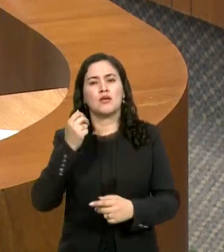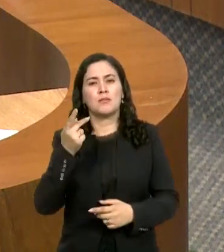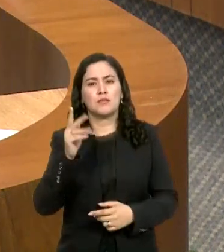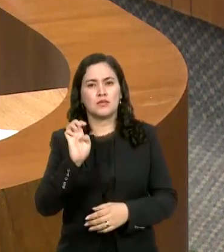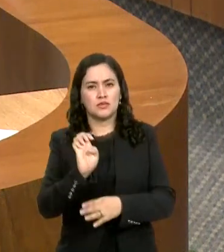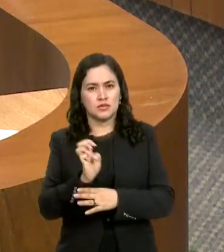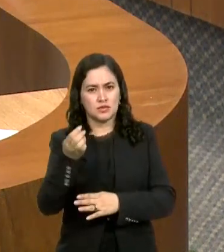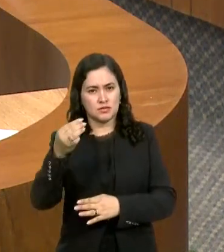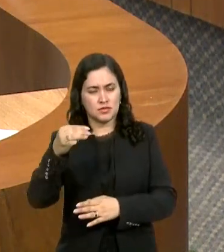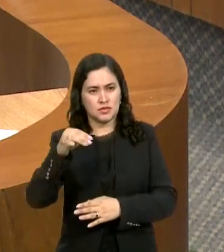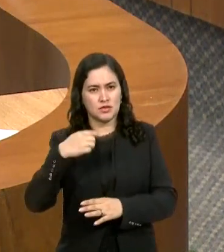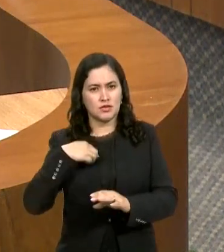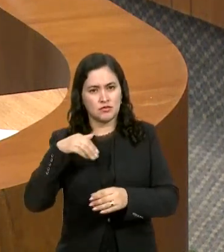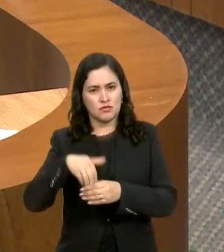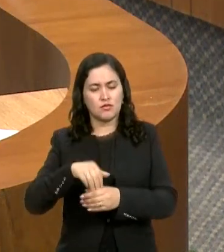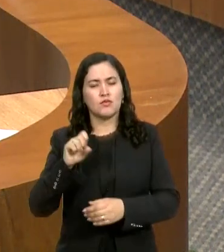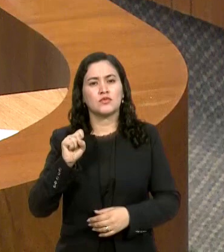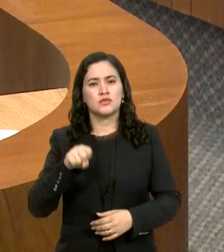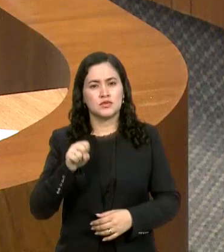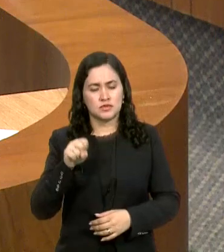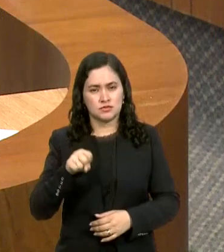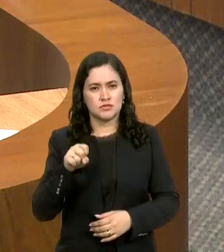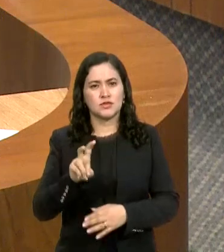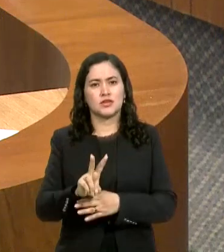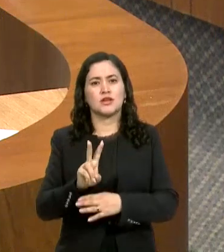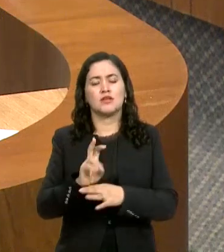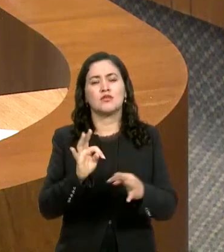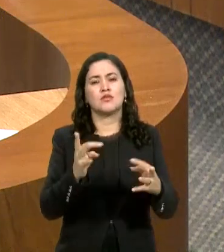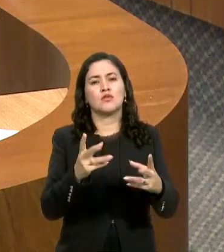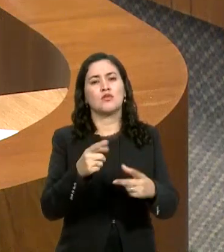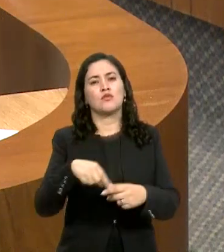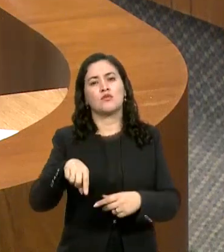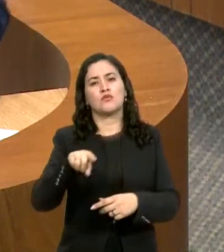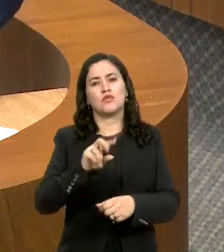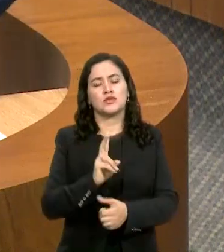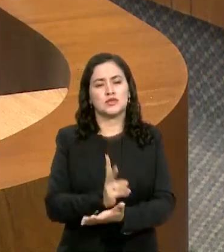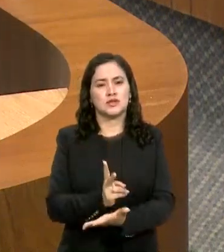voto favorável e em defesa de todos vocês permanentemente.